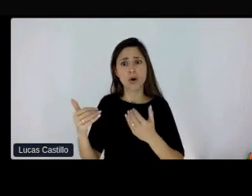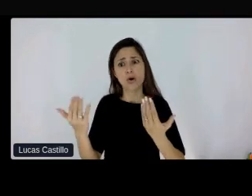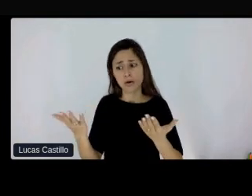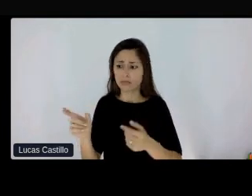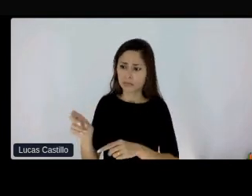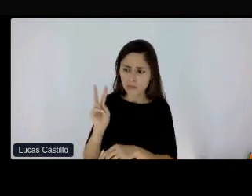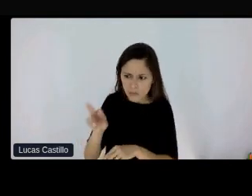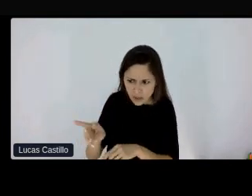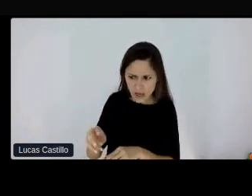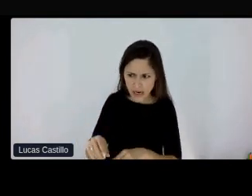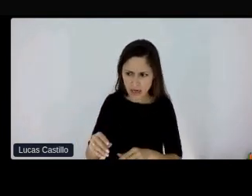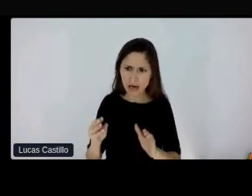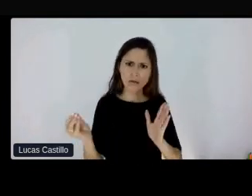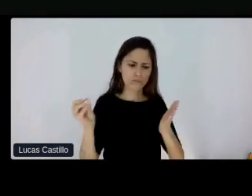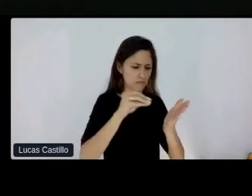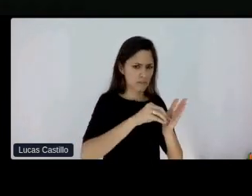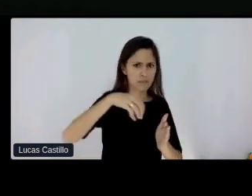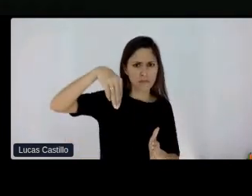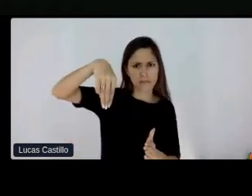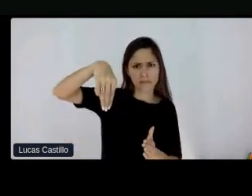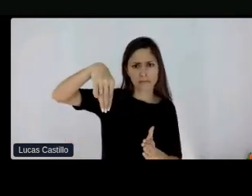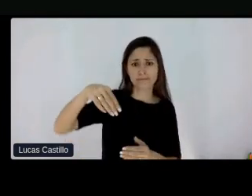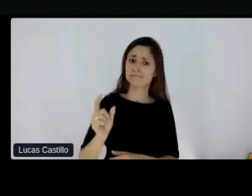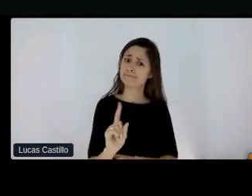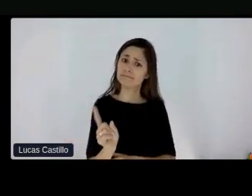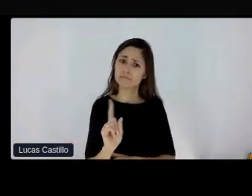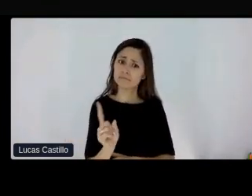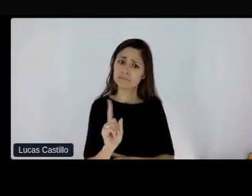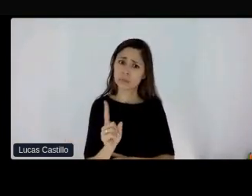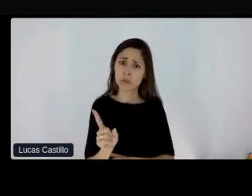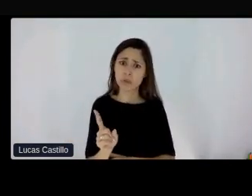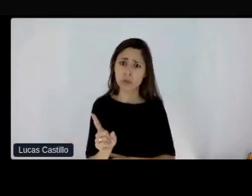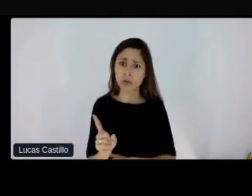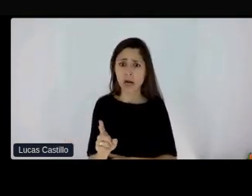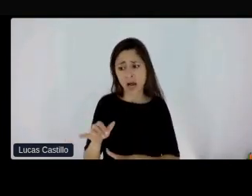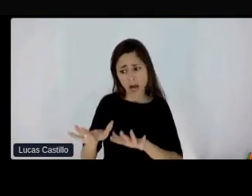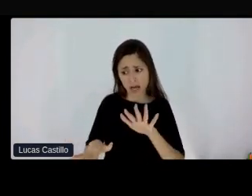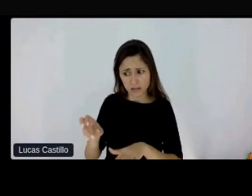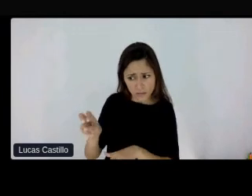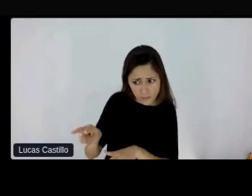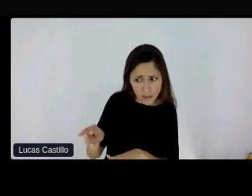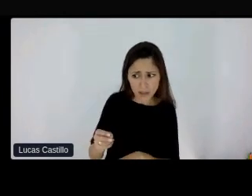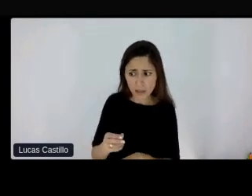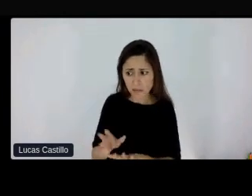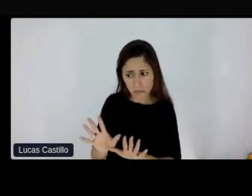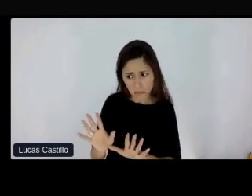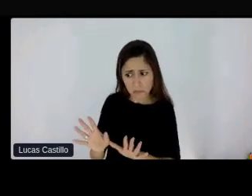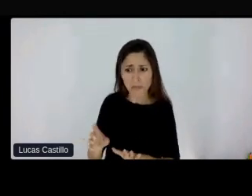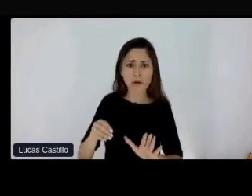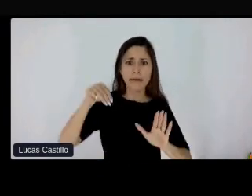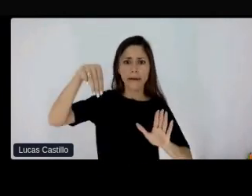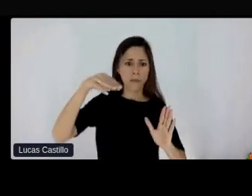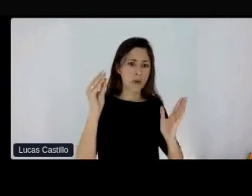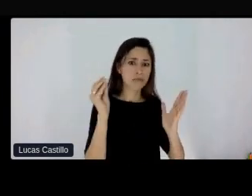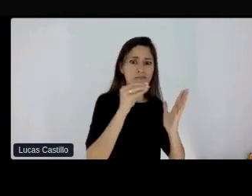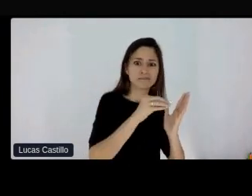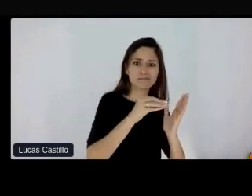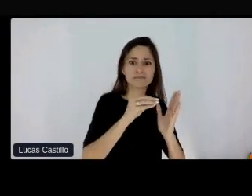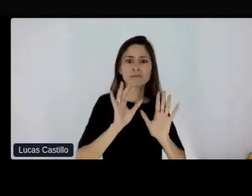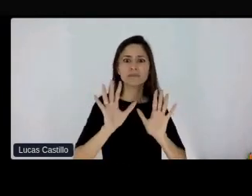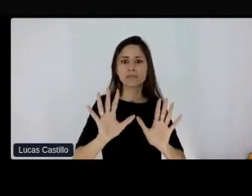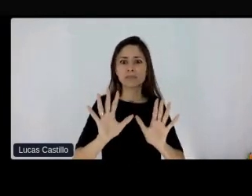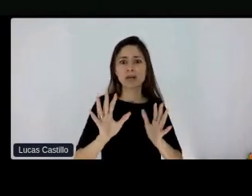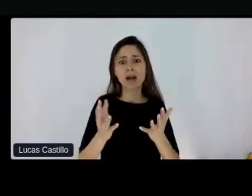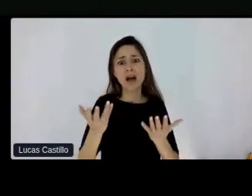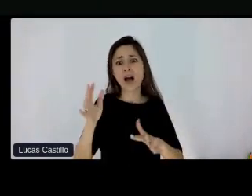homem, né, está ali se identificando como homem e tudo mais, que